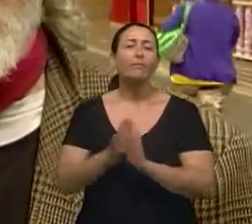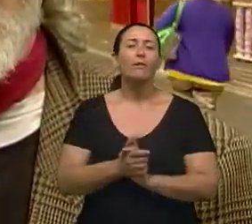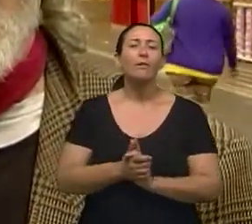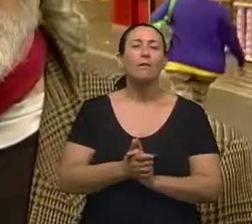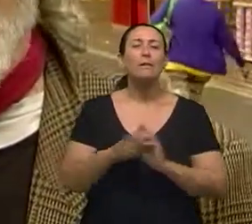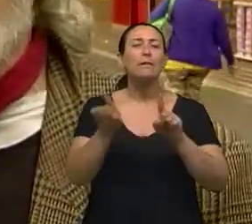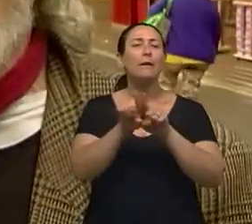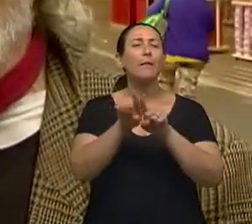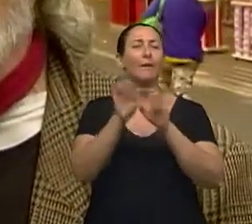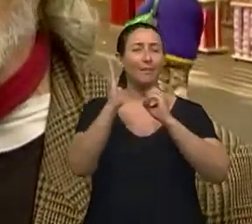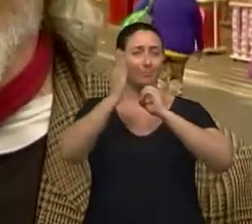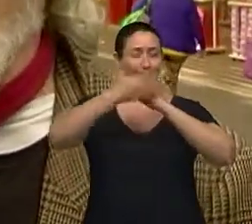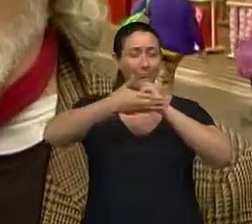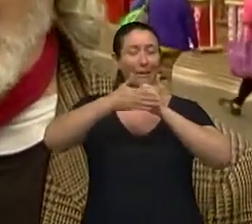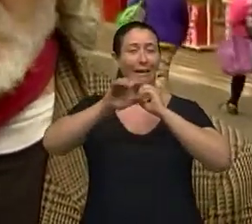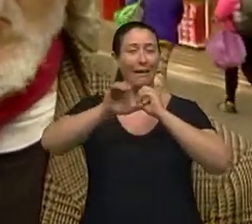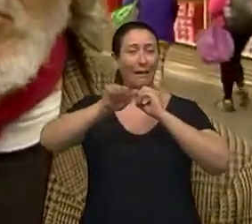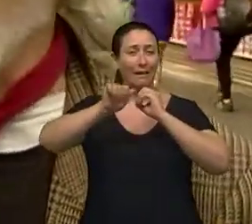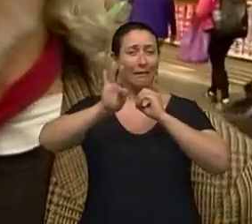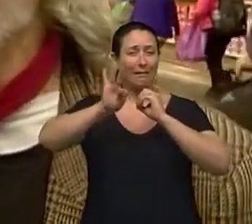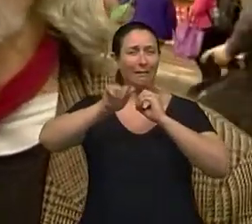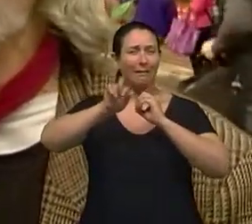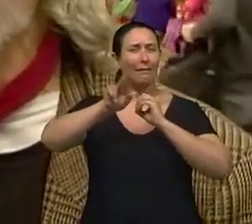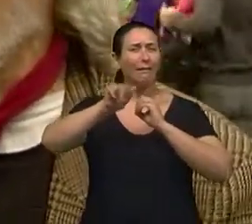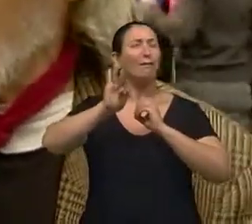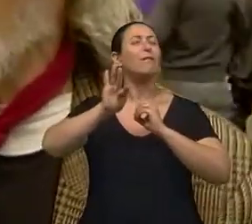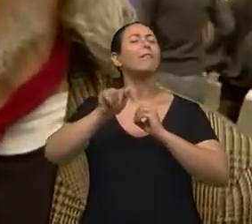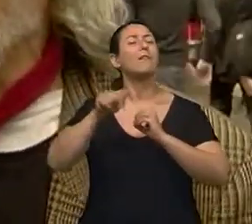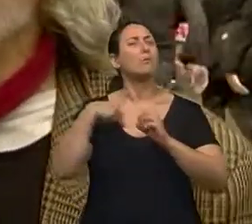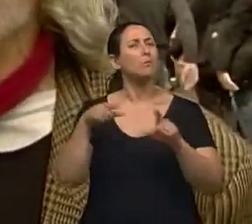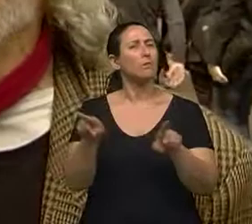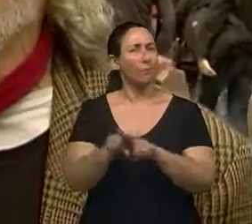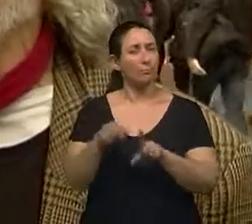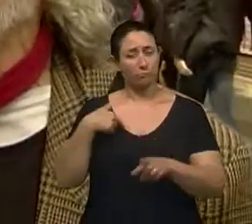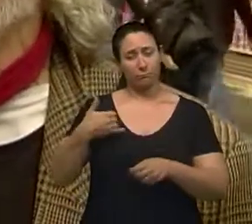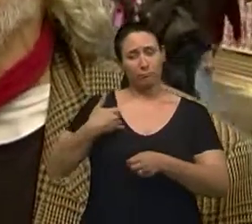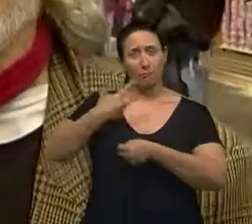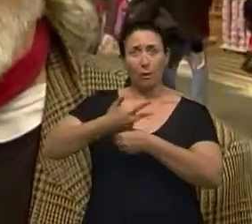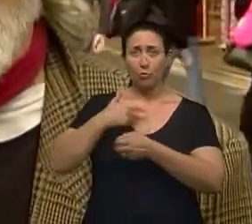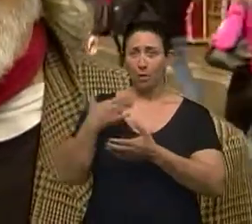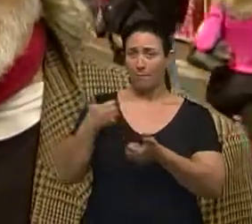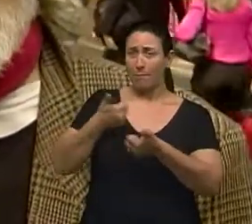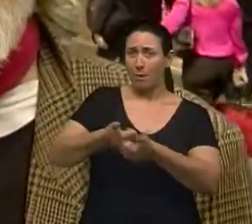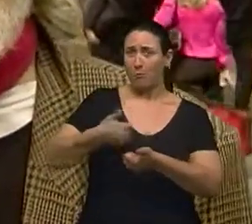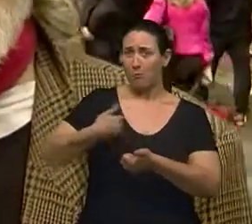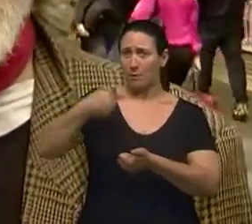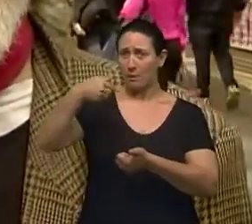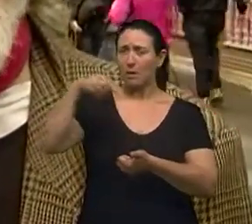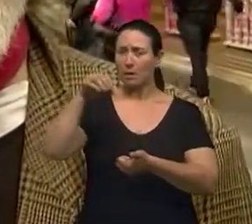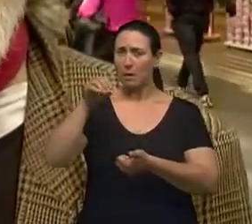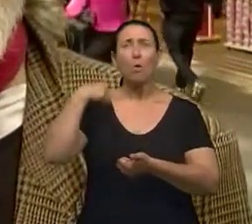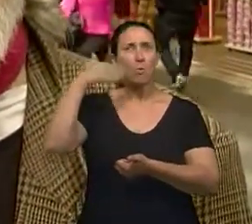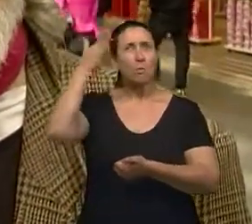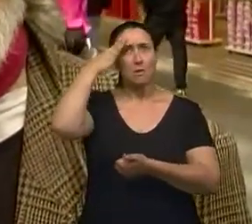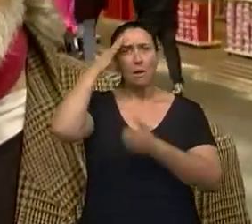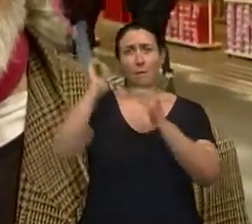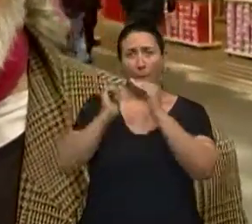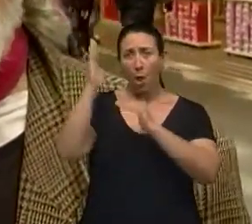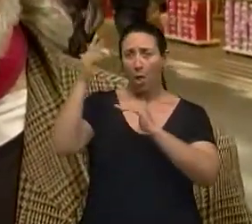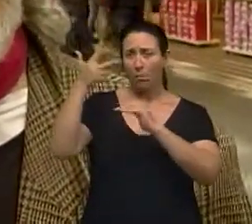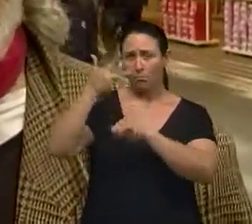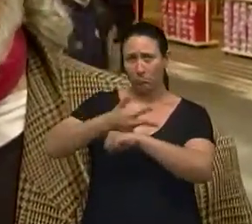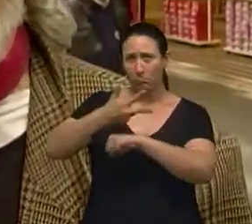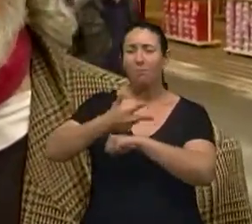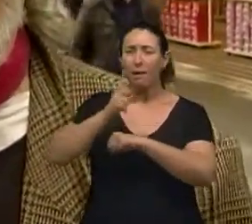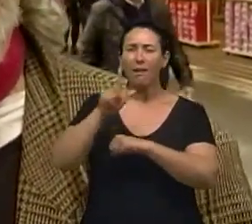que nas pessoas idosas, eu estou especialmente interessado porque eu já estou perto dos 70. Então, nas pessoas idosas,